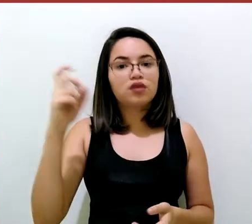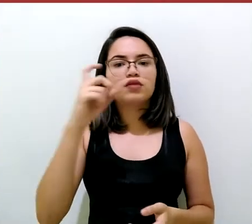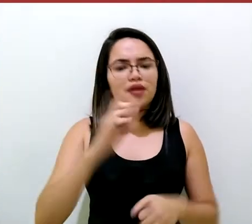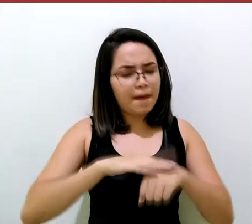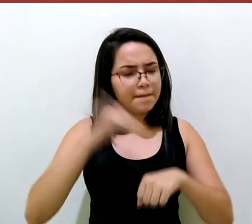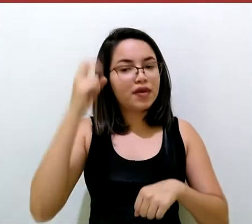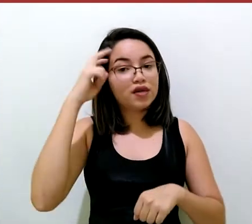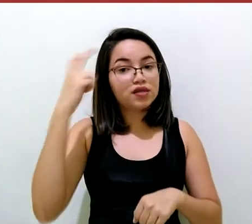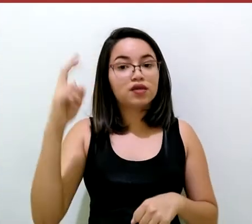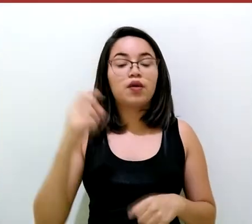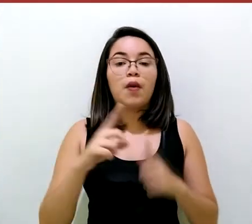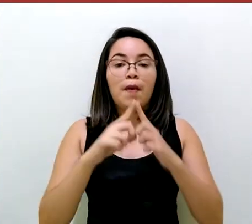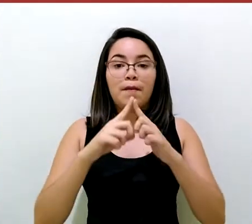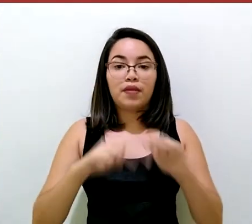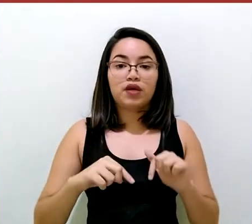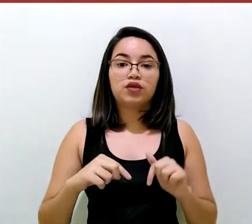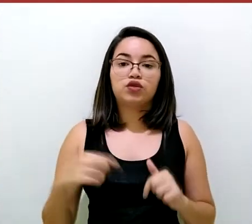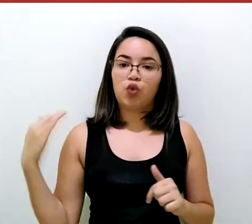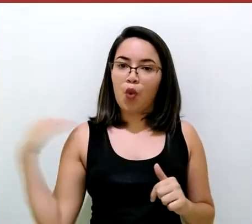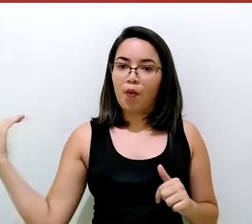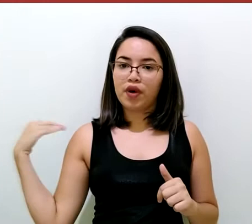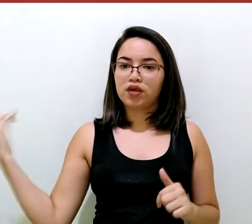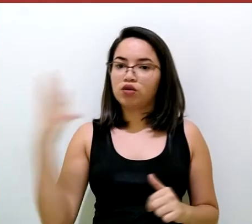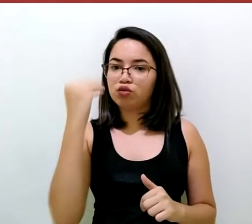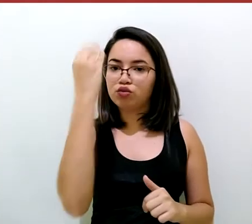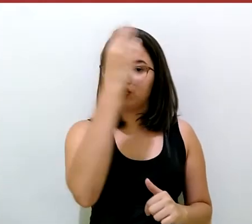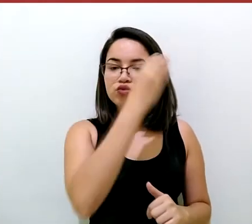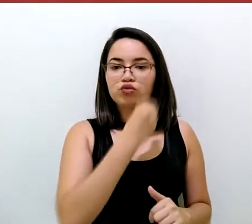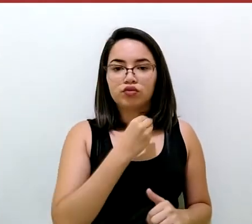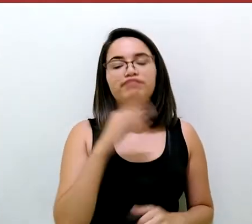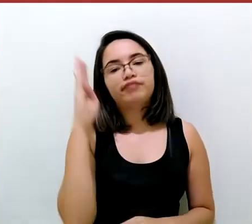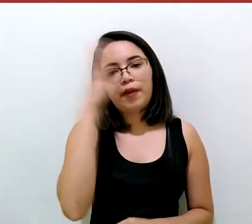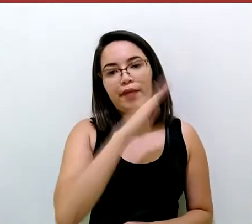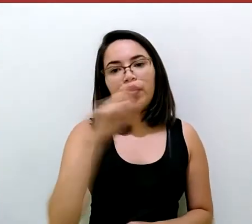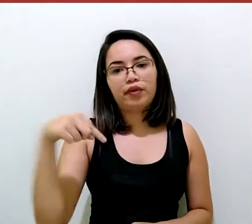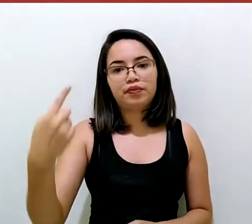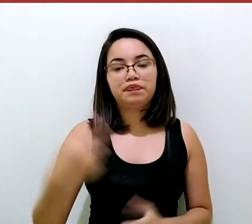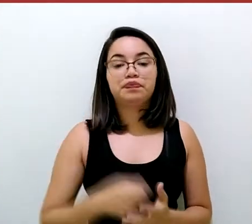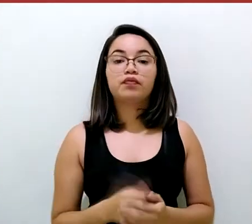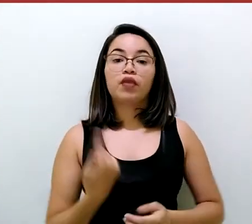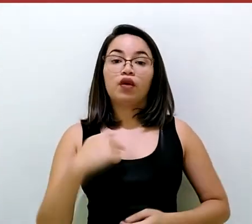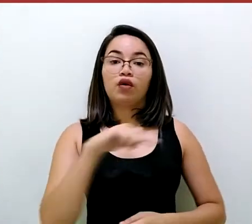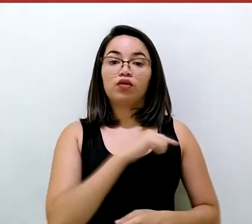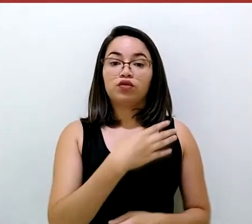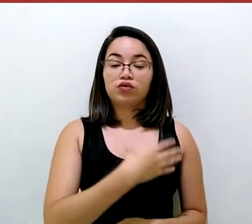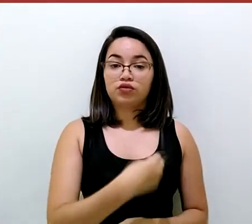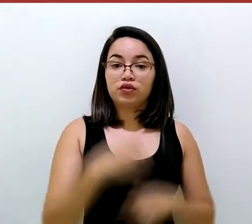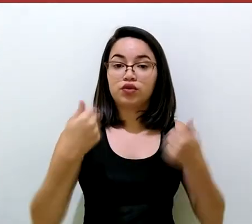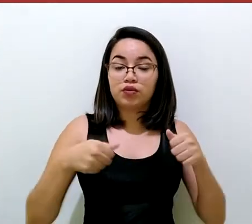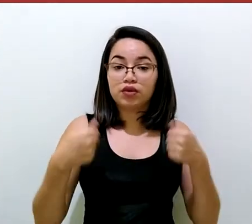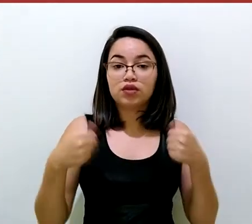cada vez mais sábio, mas o companheiro dos tolos acabará mal. Nossos